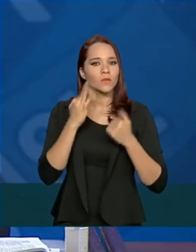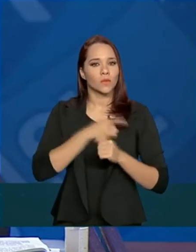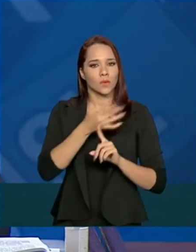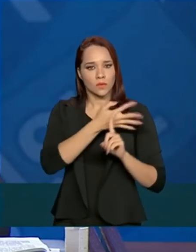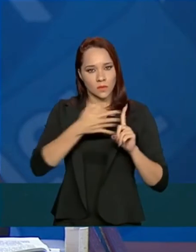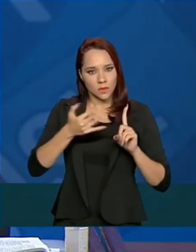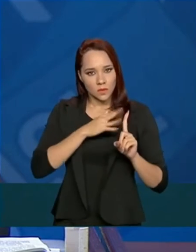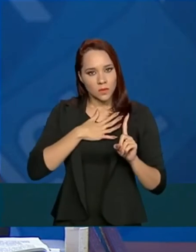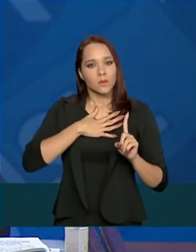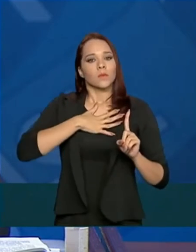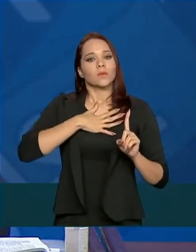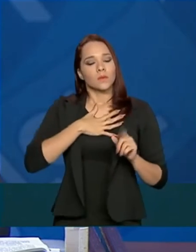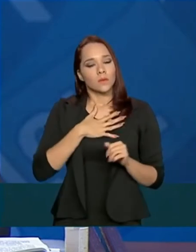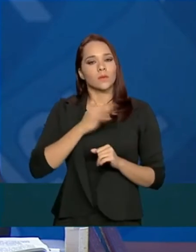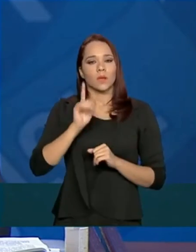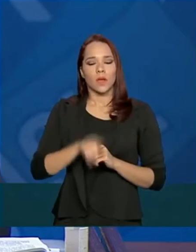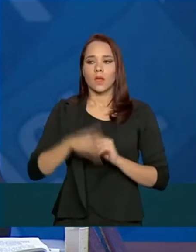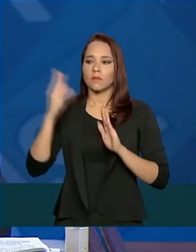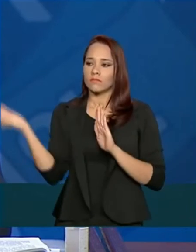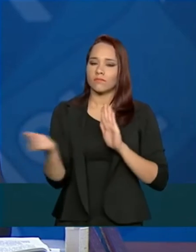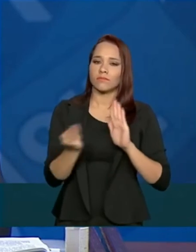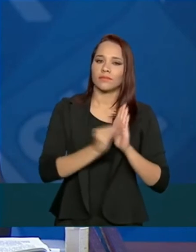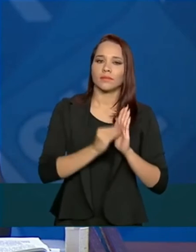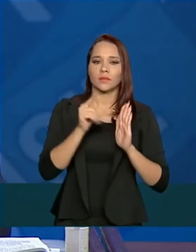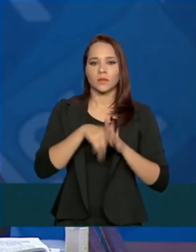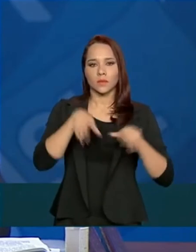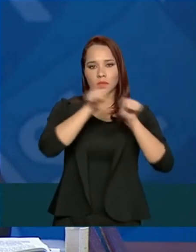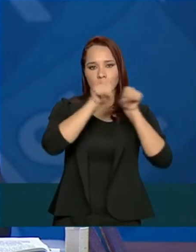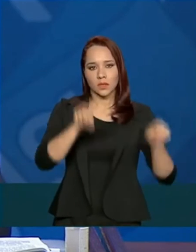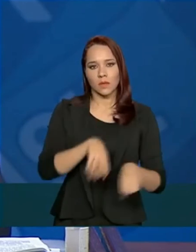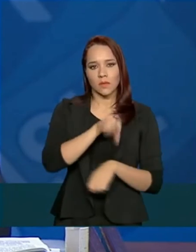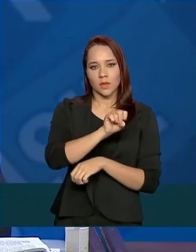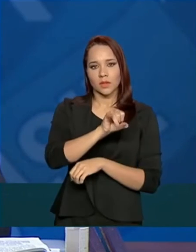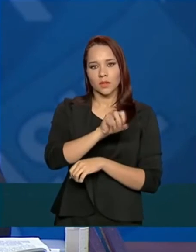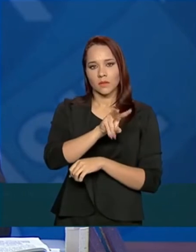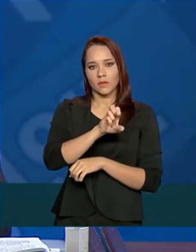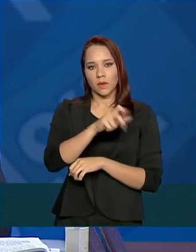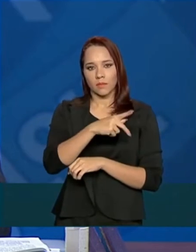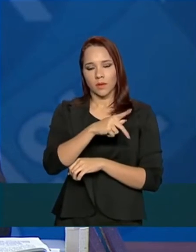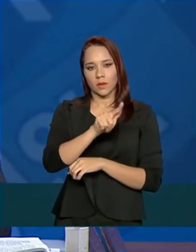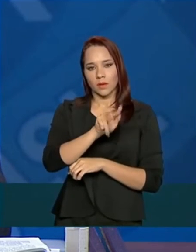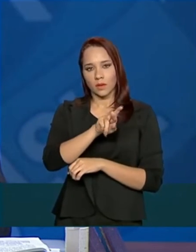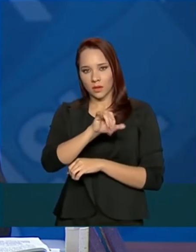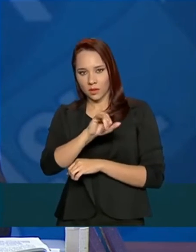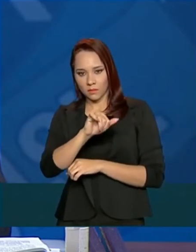respiratória aguda, eles são notificados no sistema CVF-GRIP. E